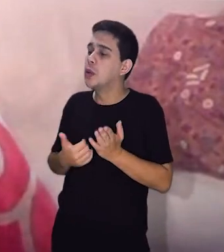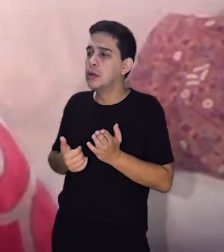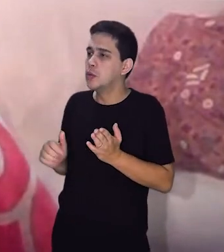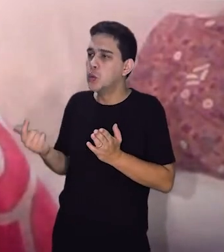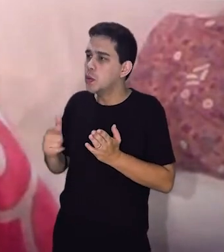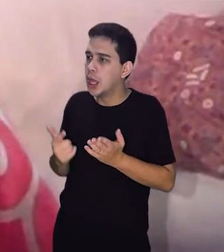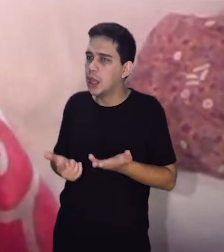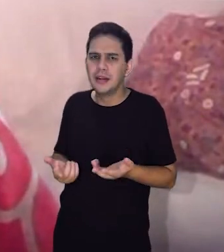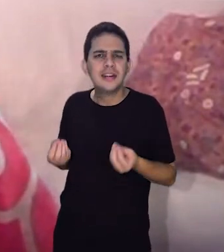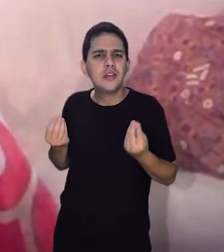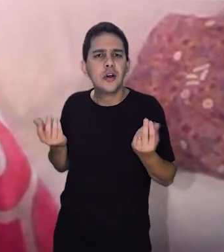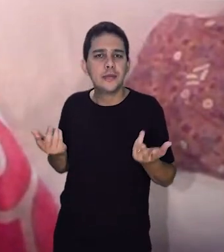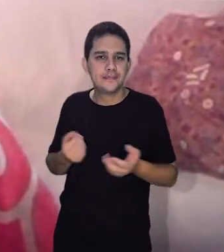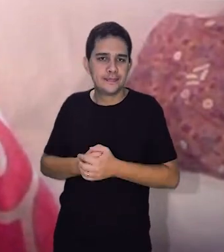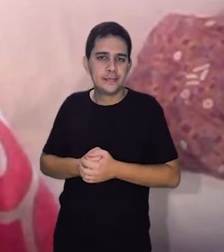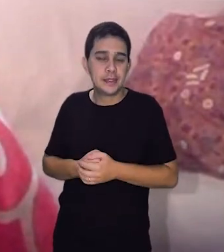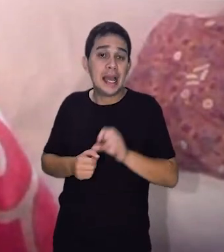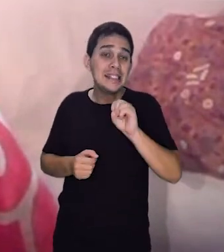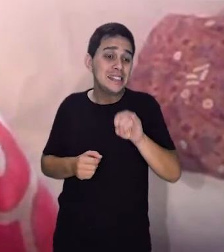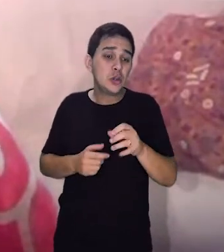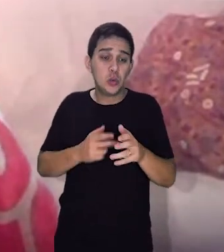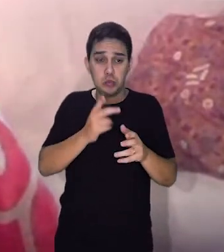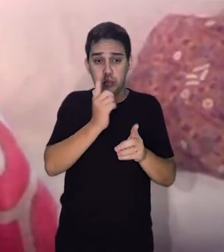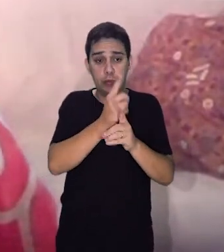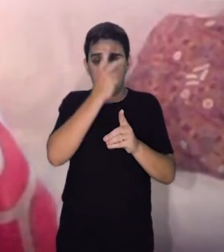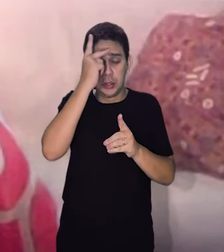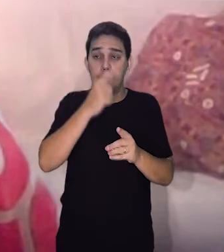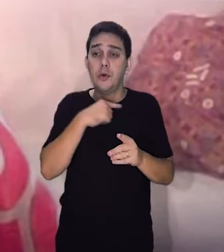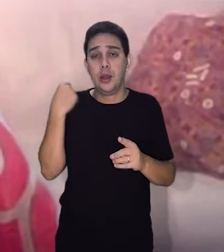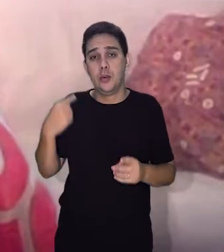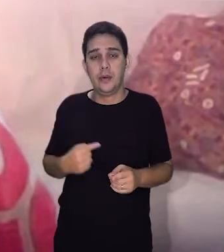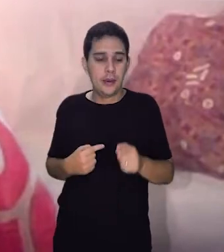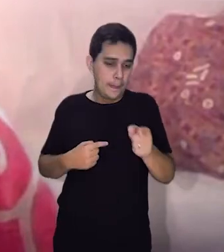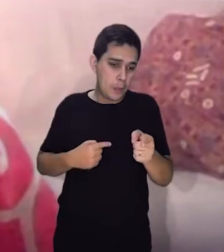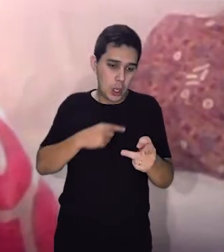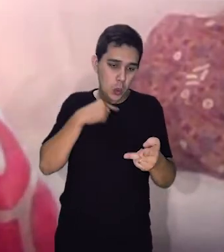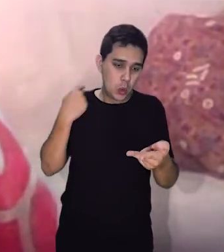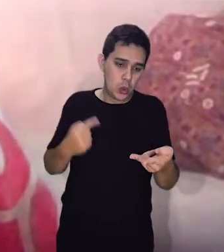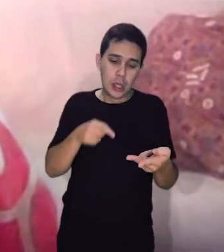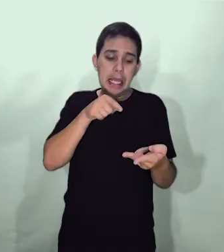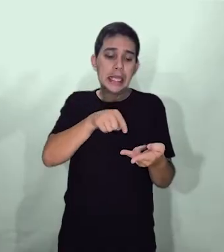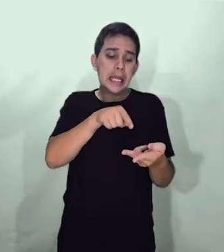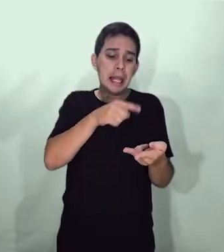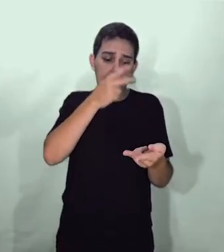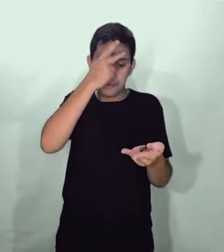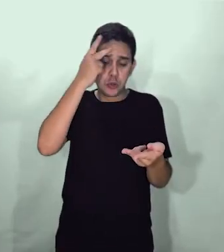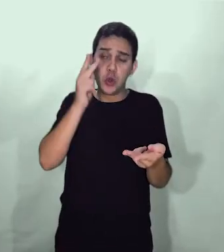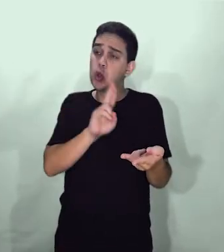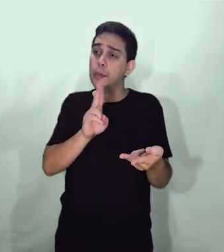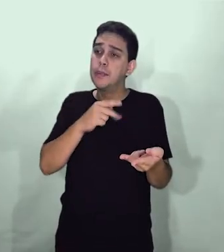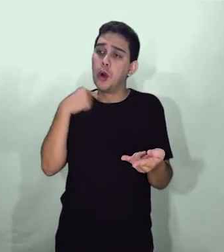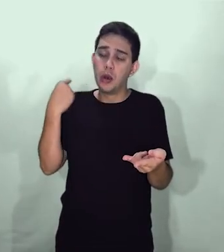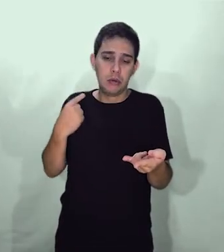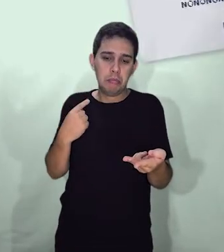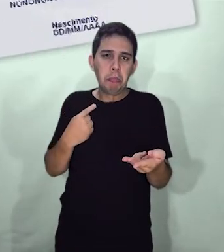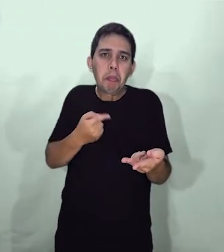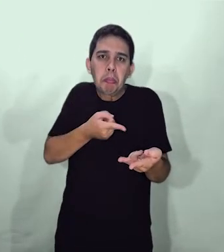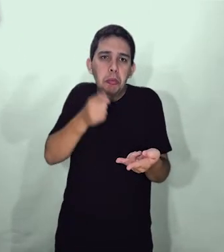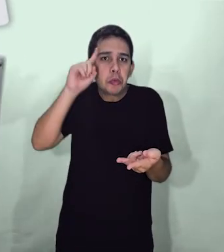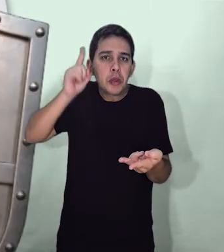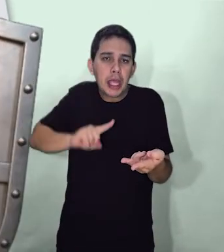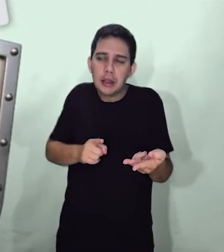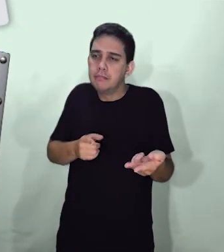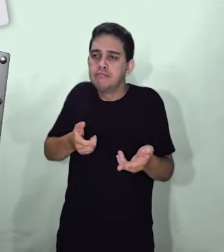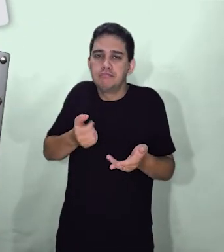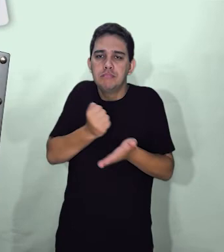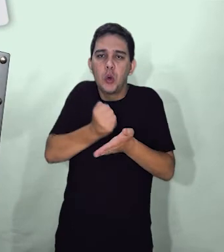quem faleceu? Então, isso dá origem a, por exemplo, fraudes no sistema criminal, fraudes no